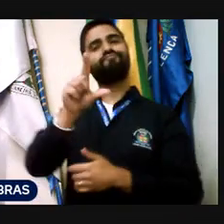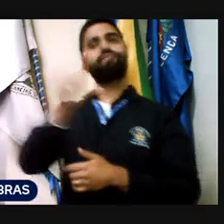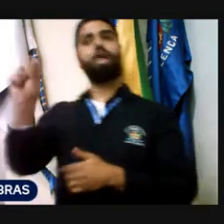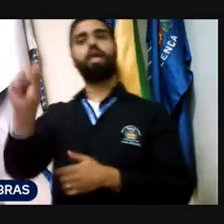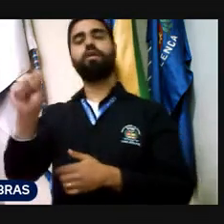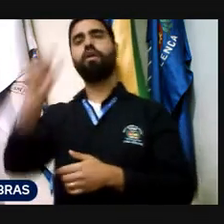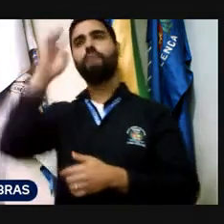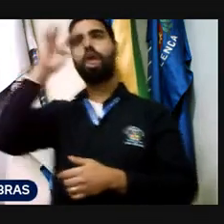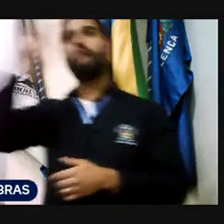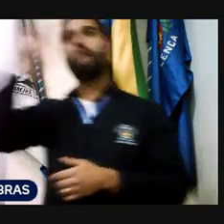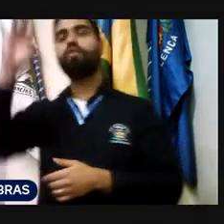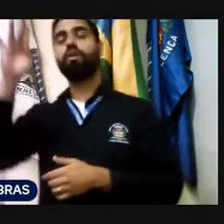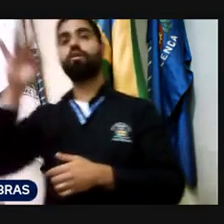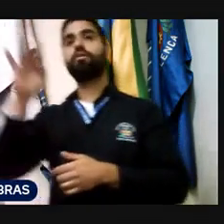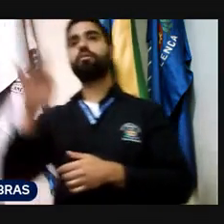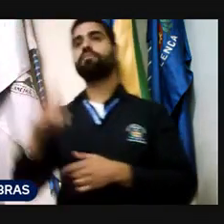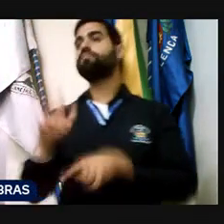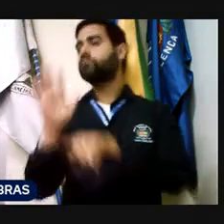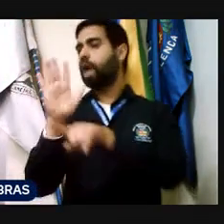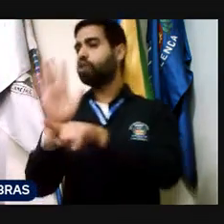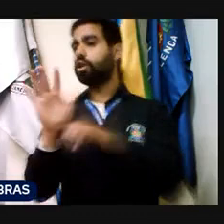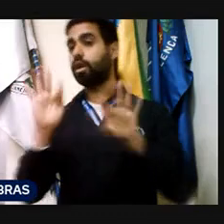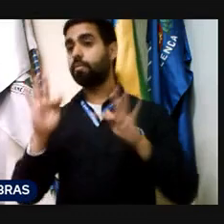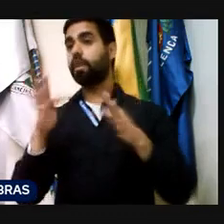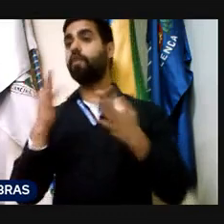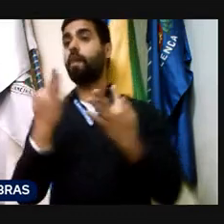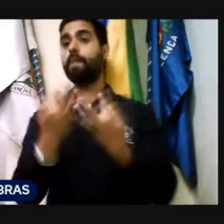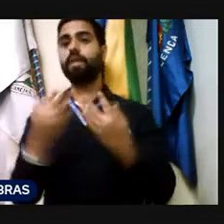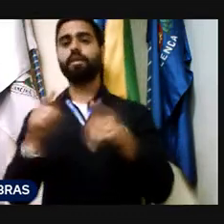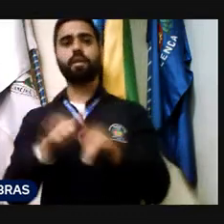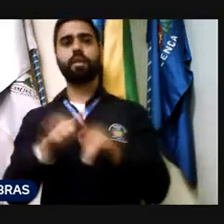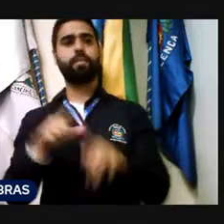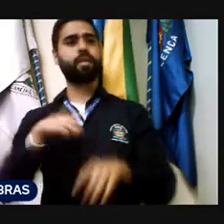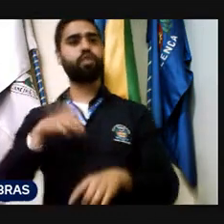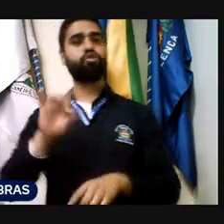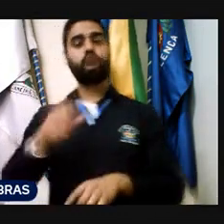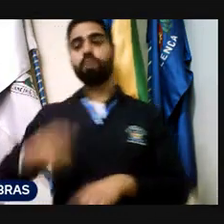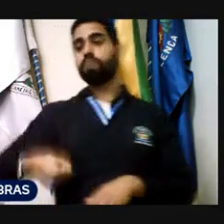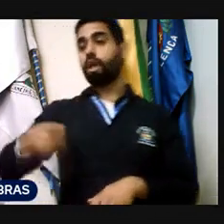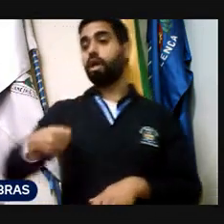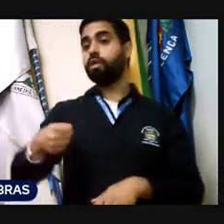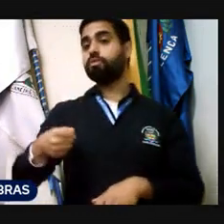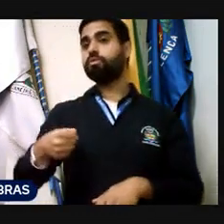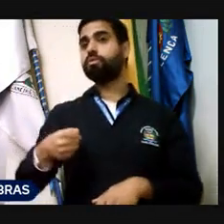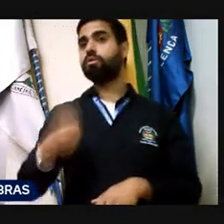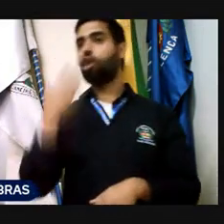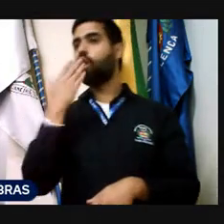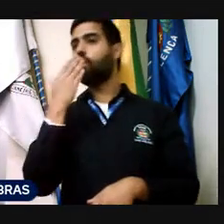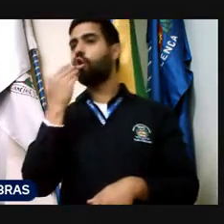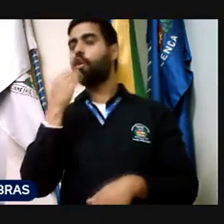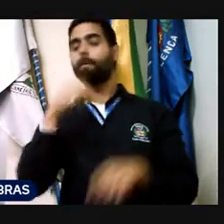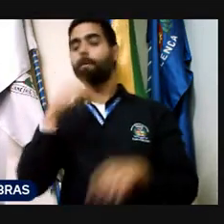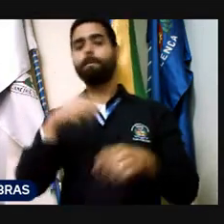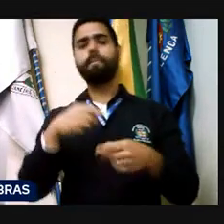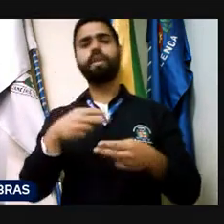sonho, apoiado por sua família, levando consigo apenas uma sacola de macarrão instantâneo.